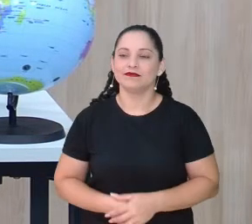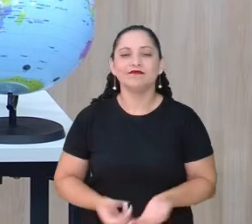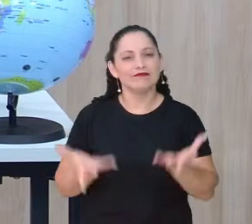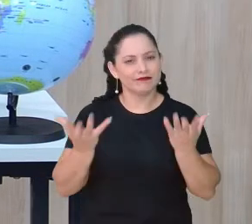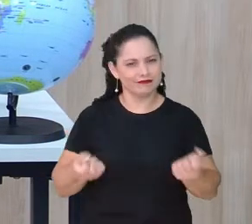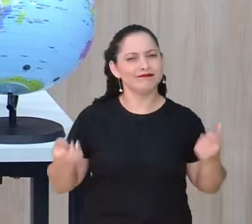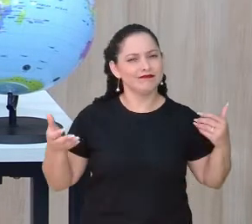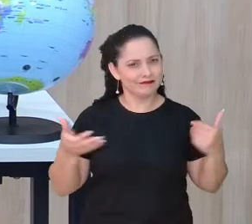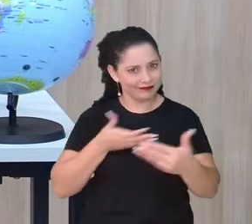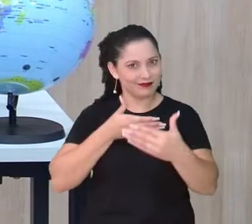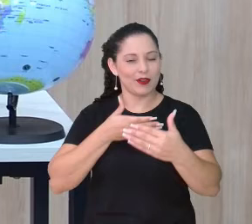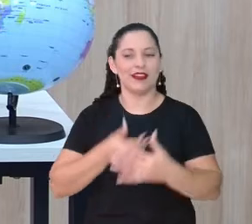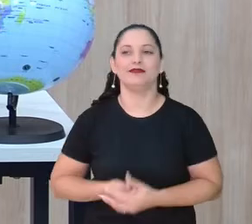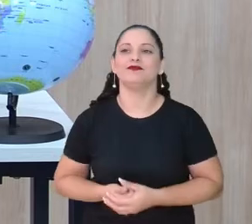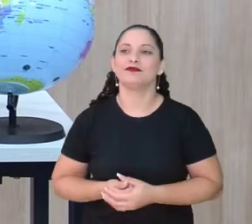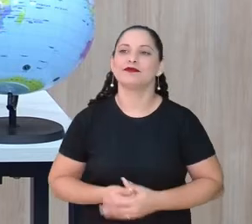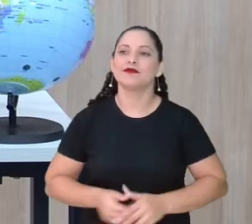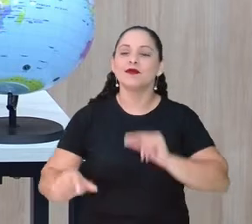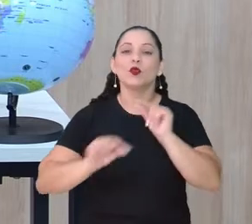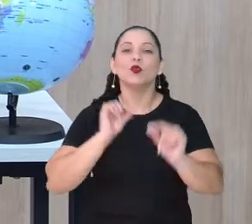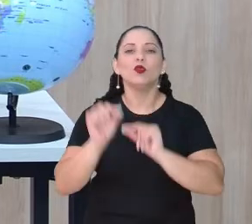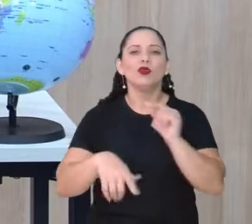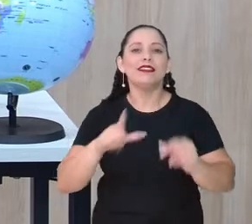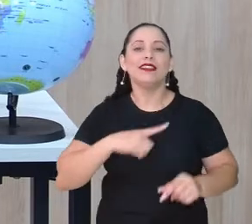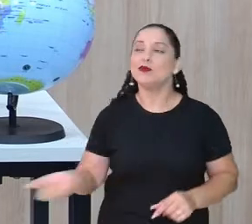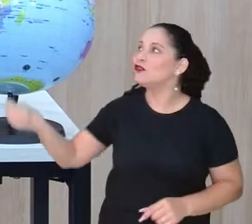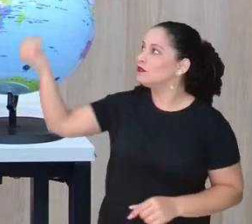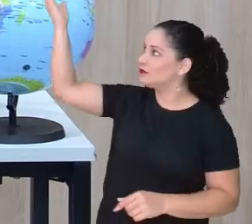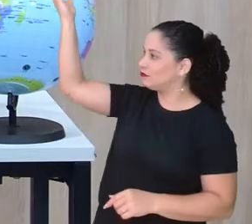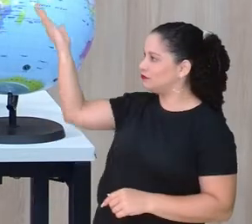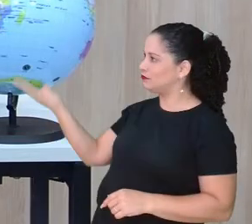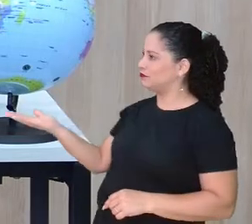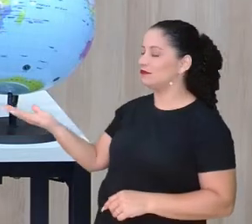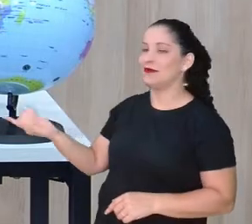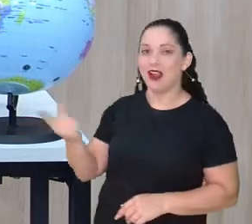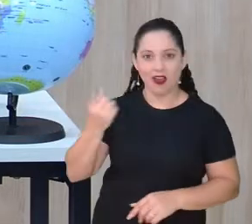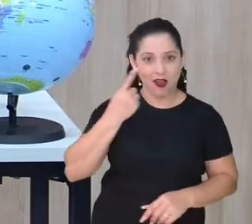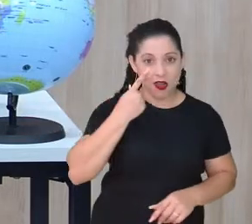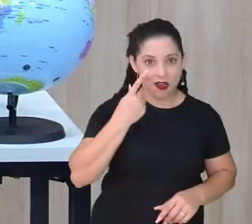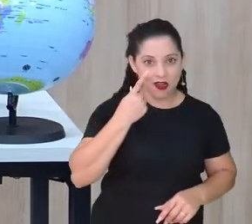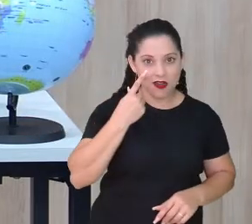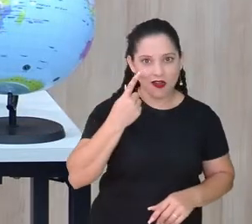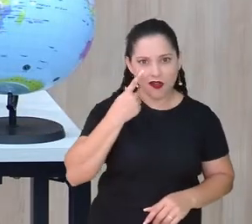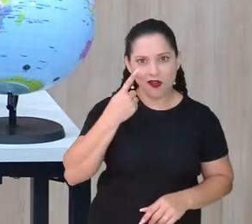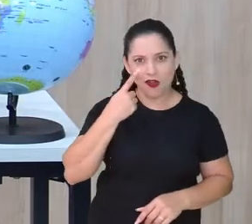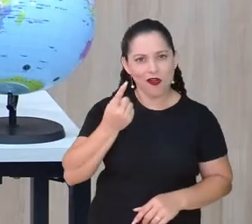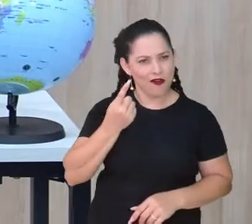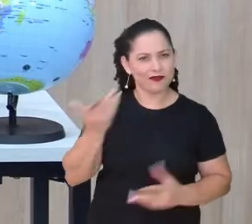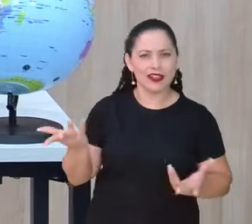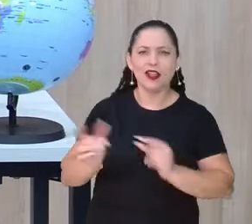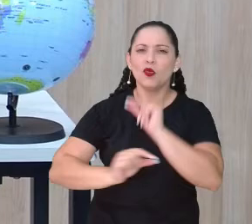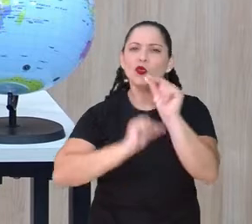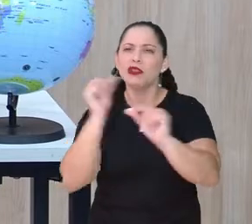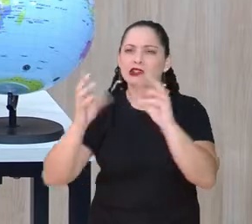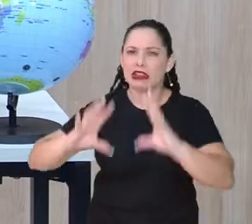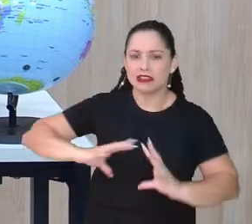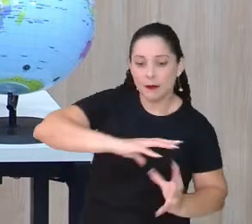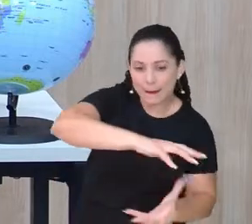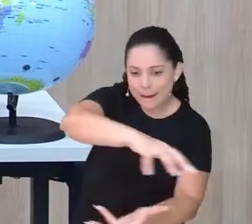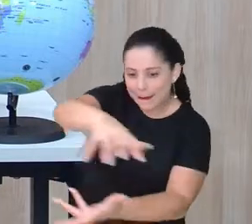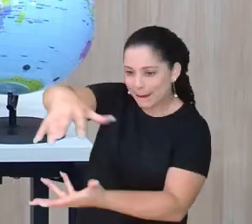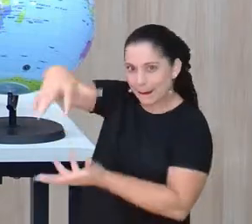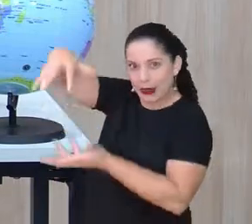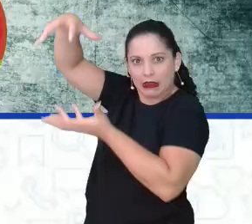continuar. O que é que nós temos aqui? Vejam, vamos ver um pouquinho aí a questão desse planeta